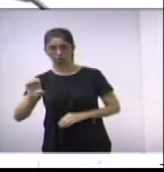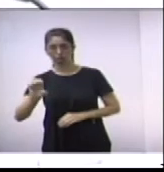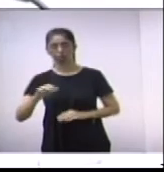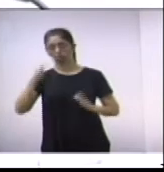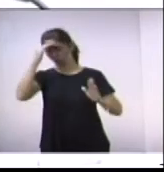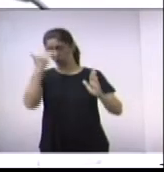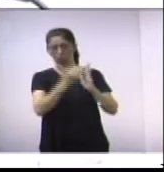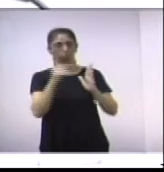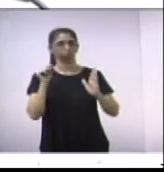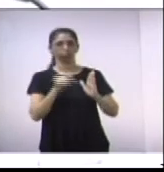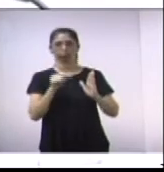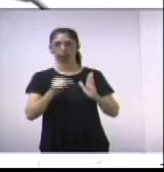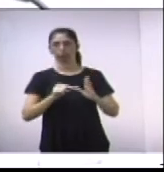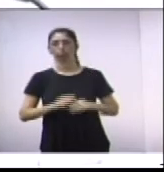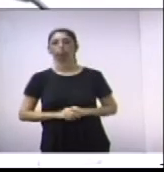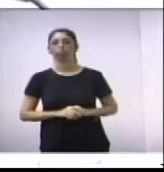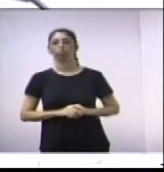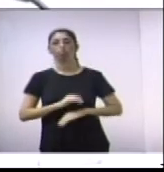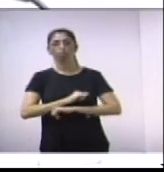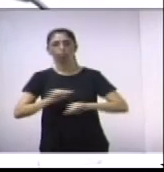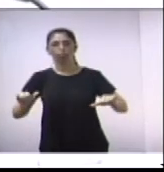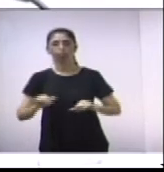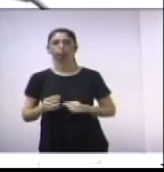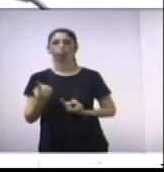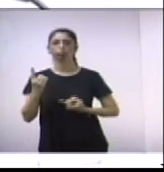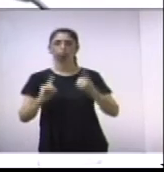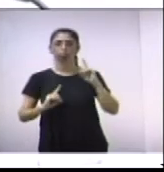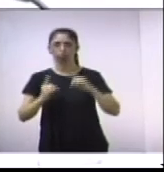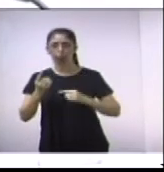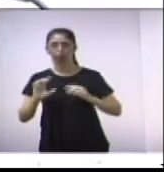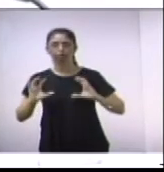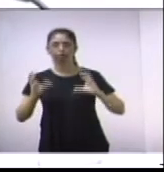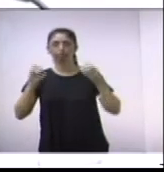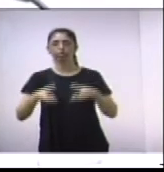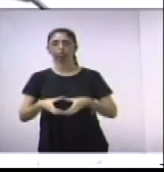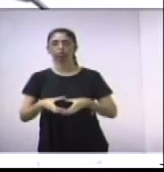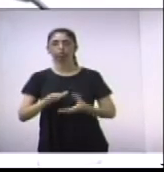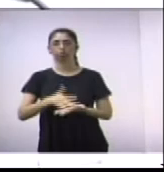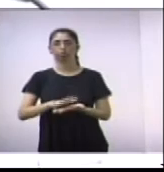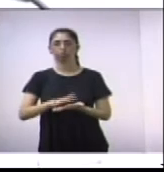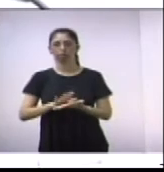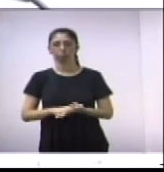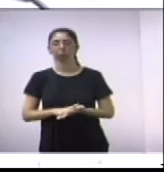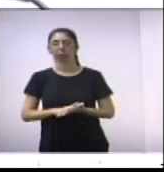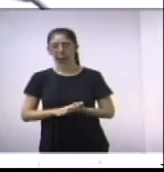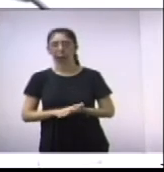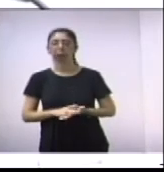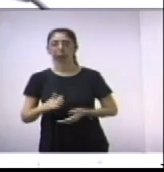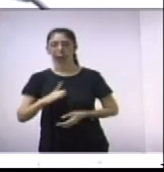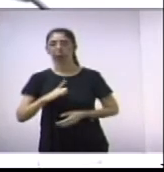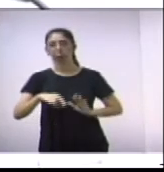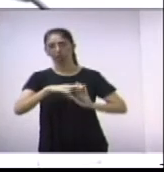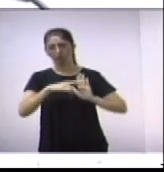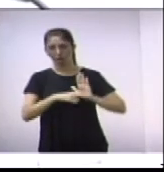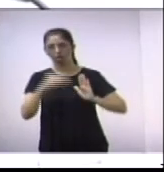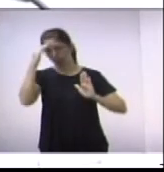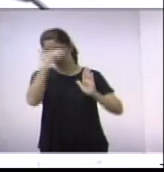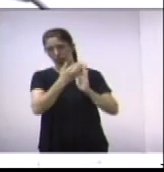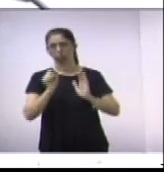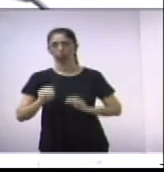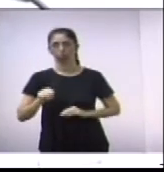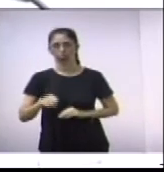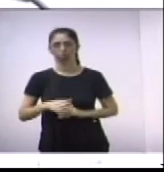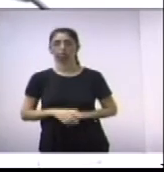paulinense. Afirmou que os shows carnavalescos se deram dentro dos limites e exigências do edital, conforme fiscalização por parte do